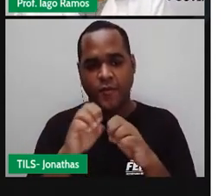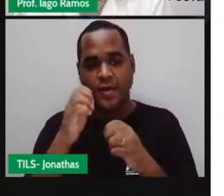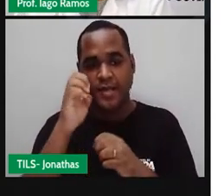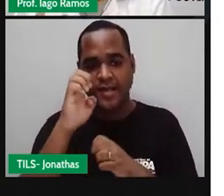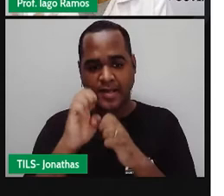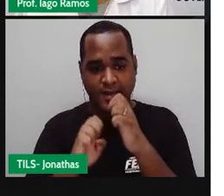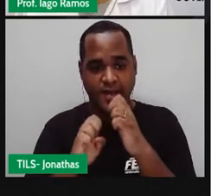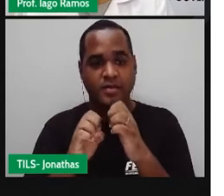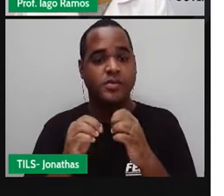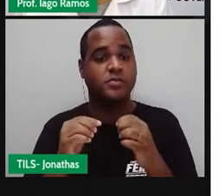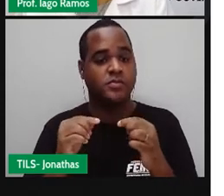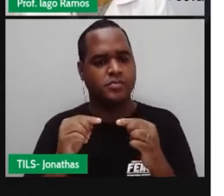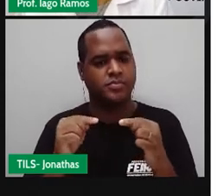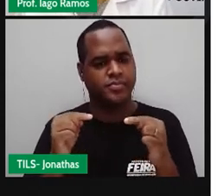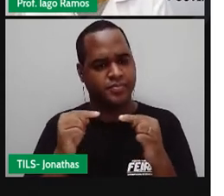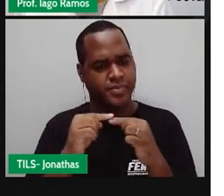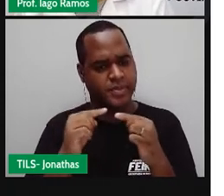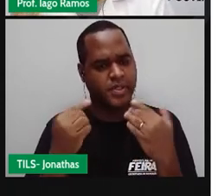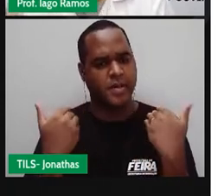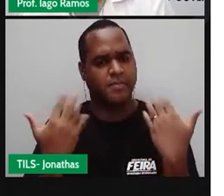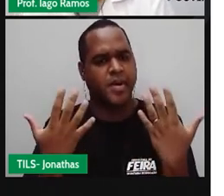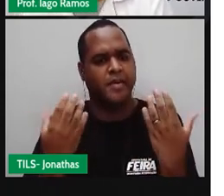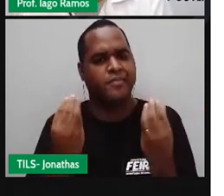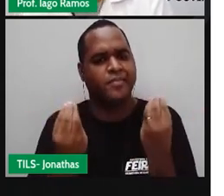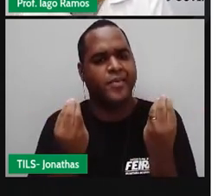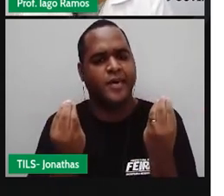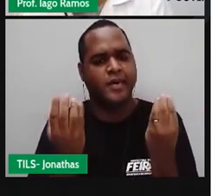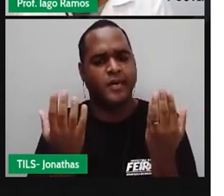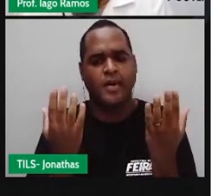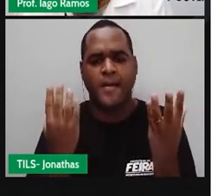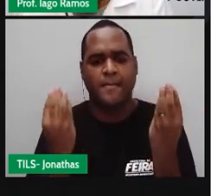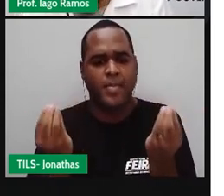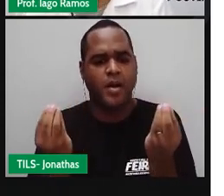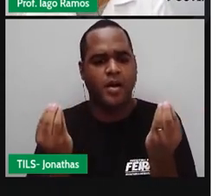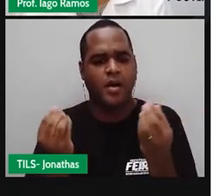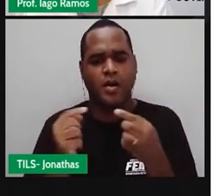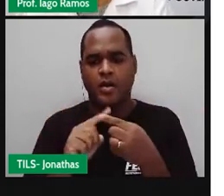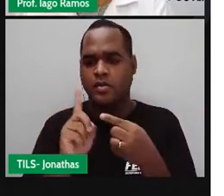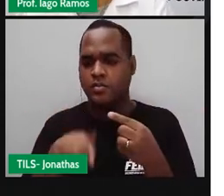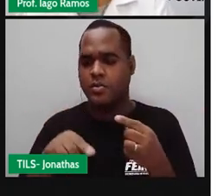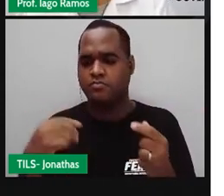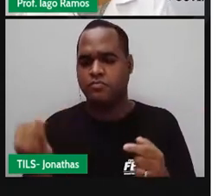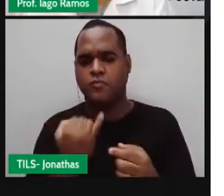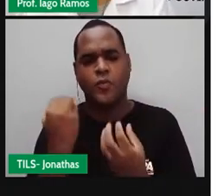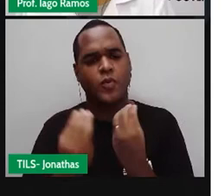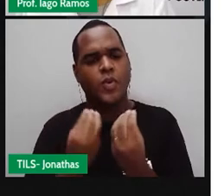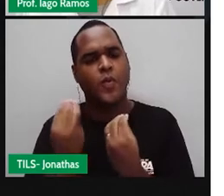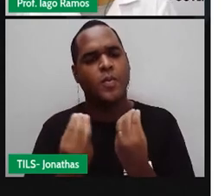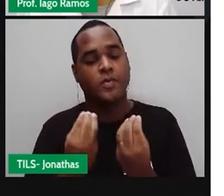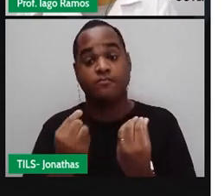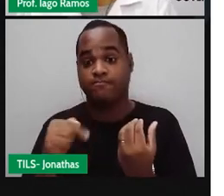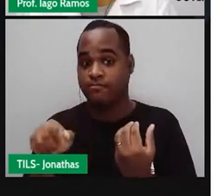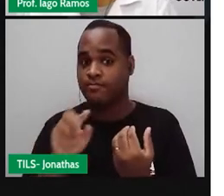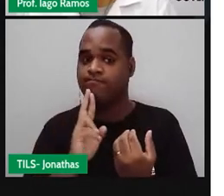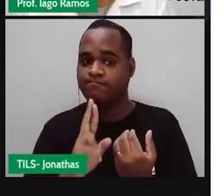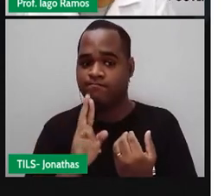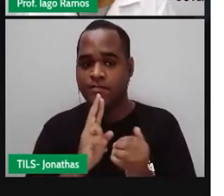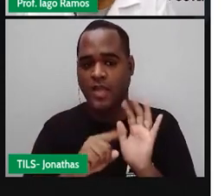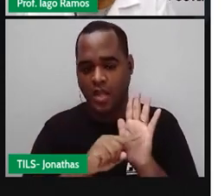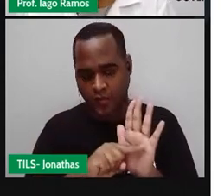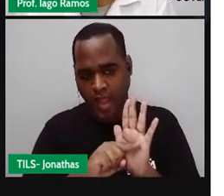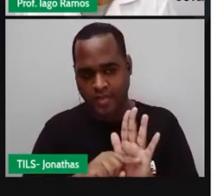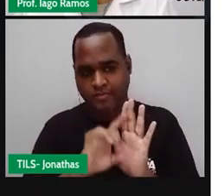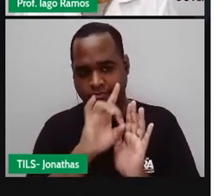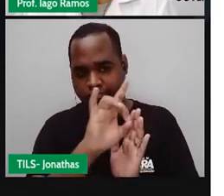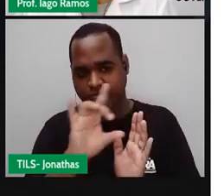professor para que que serve essas frações equivalentes bom eu vou tentar responder essas